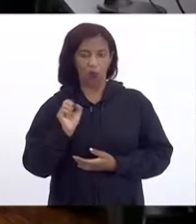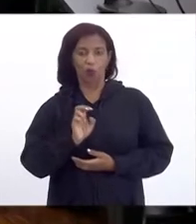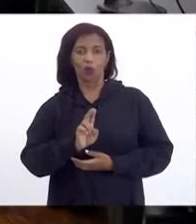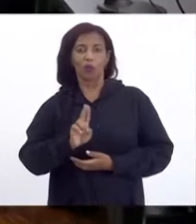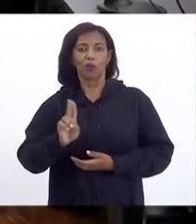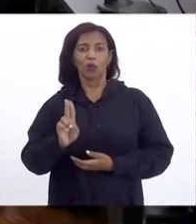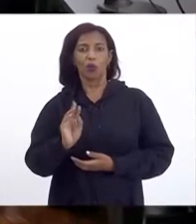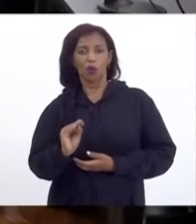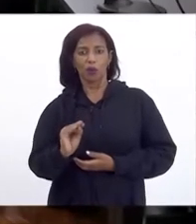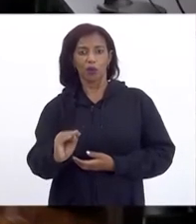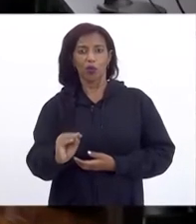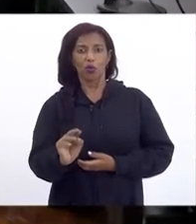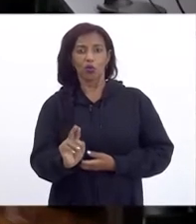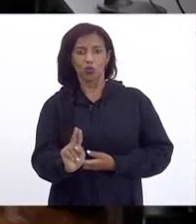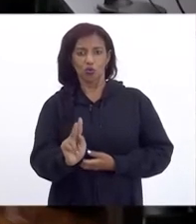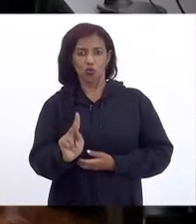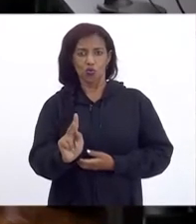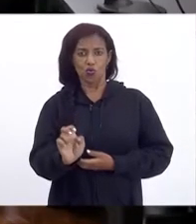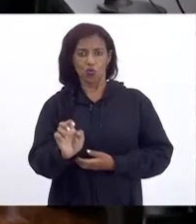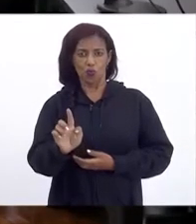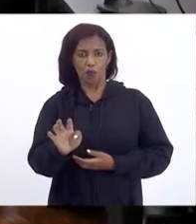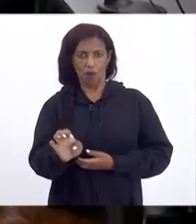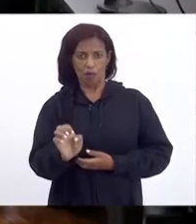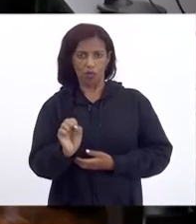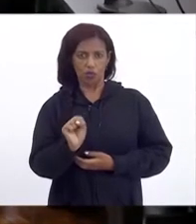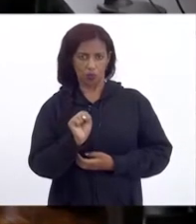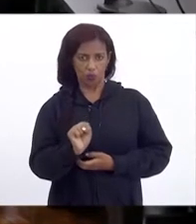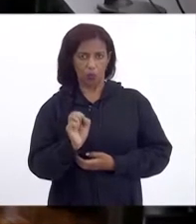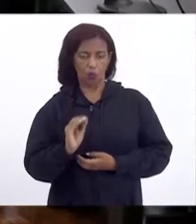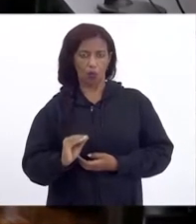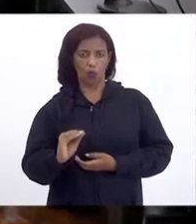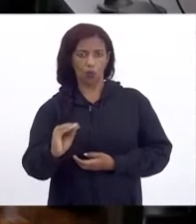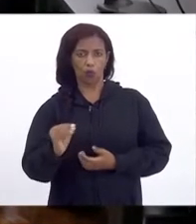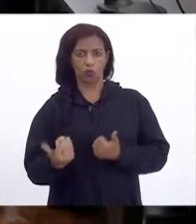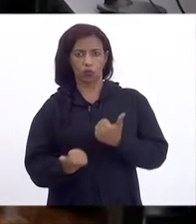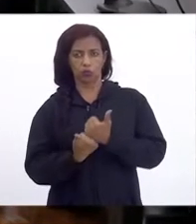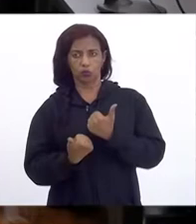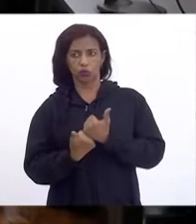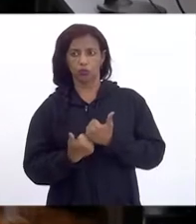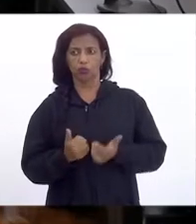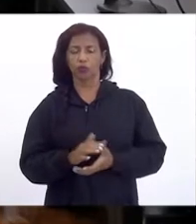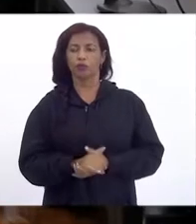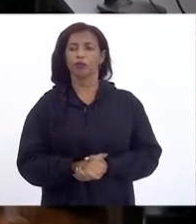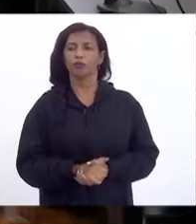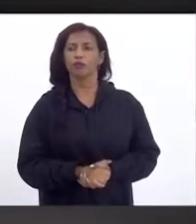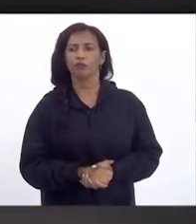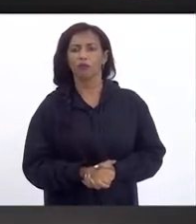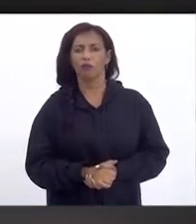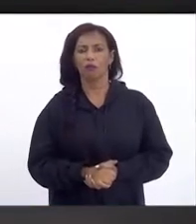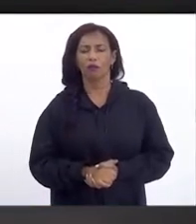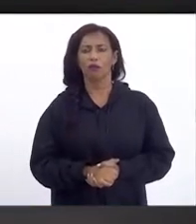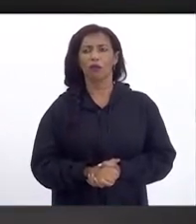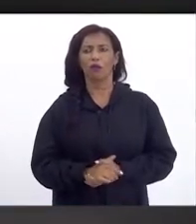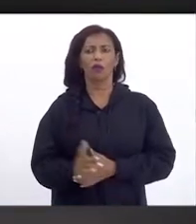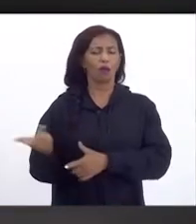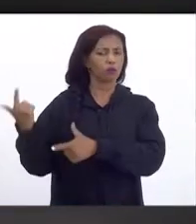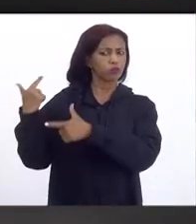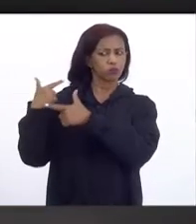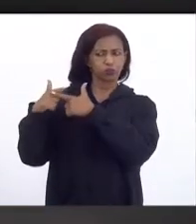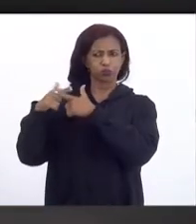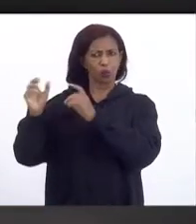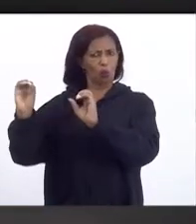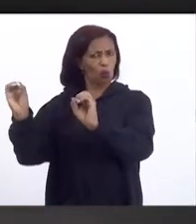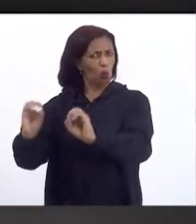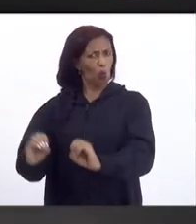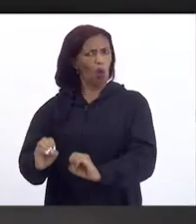meu nome à disposição como um membro suplente dessa subcomissão. Deputado, sem problema nenhum, porque o senhor